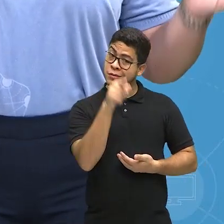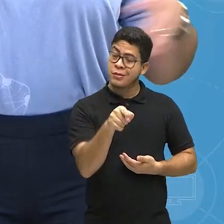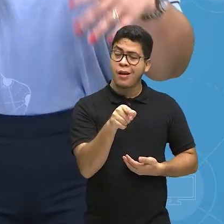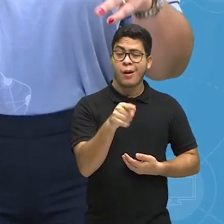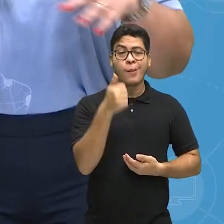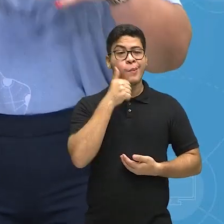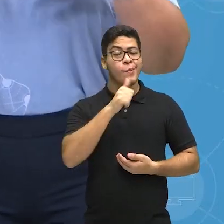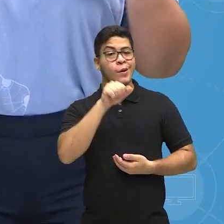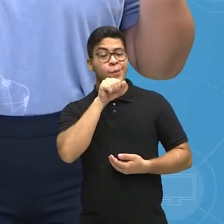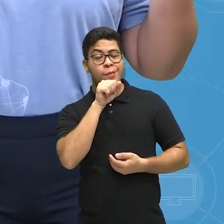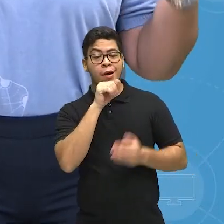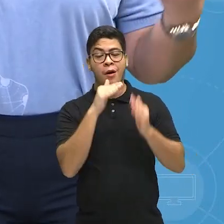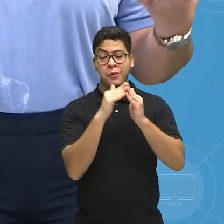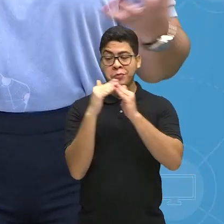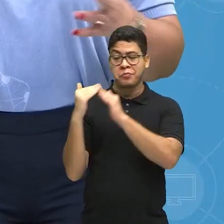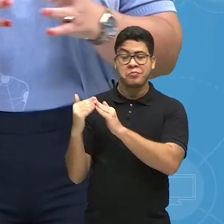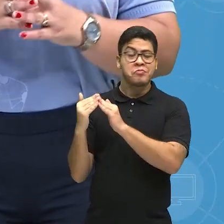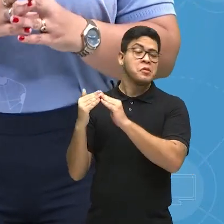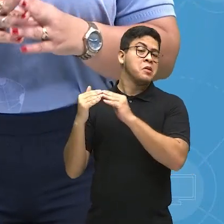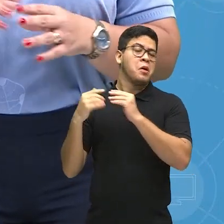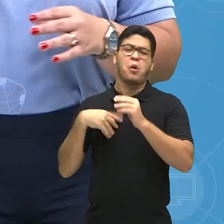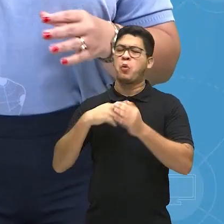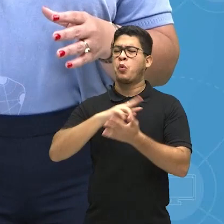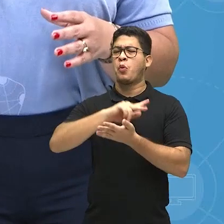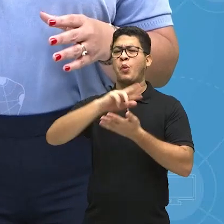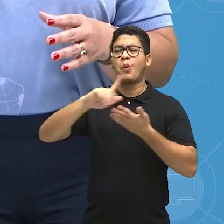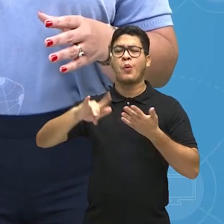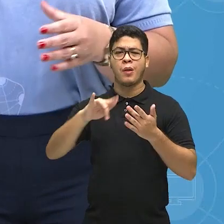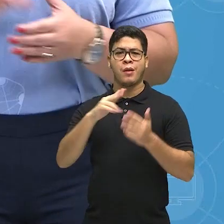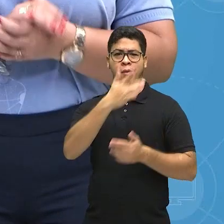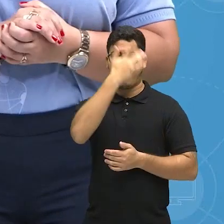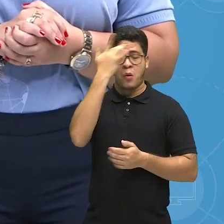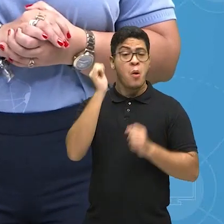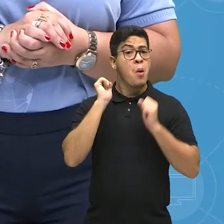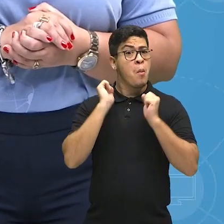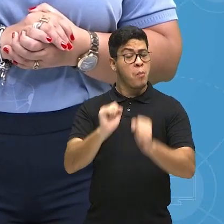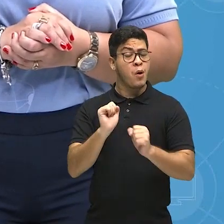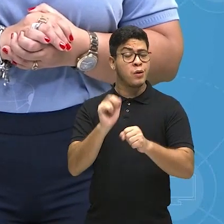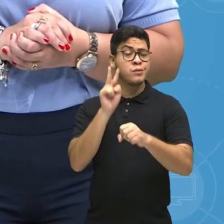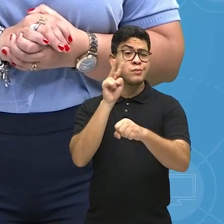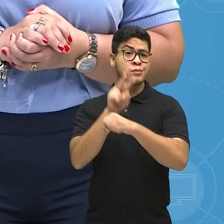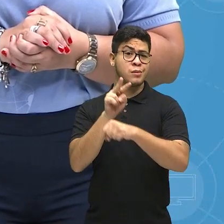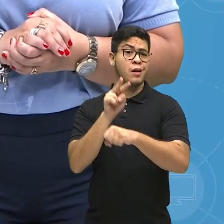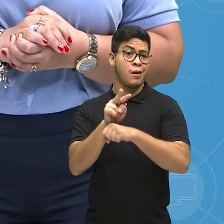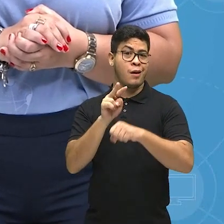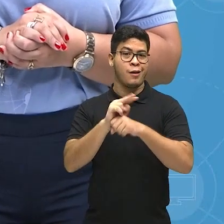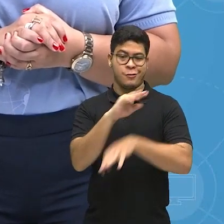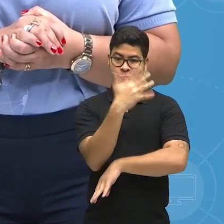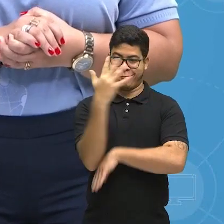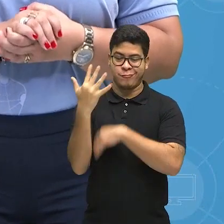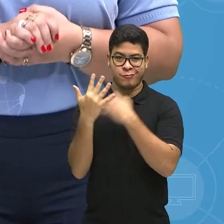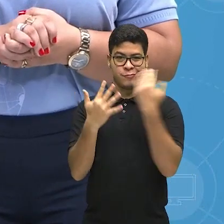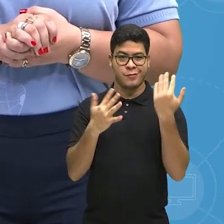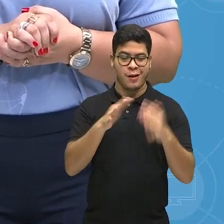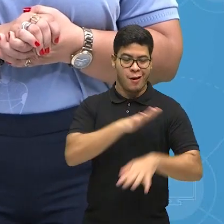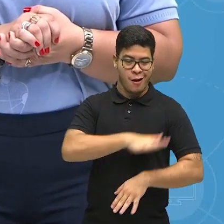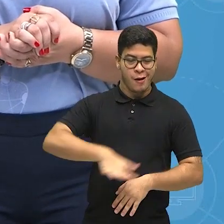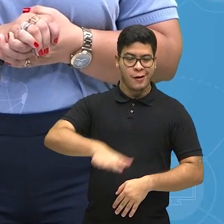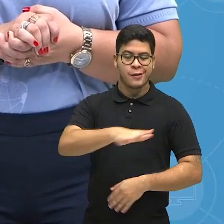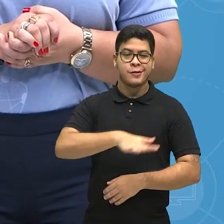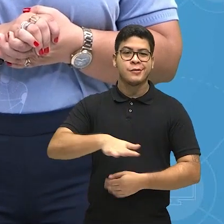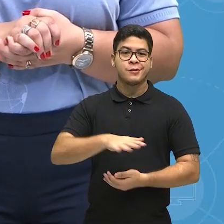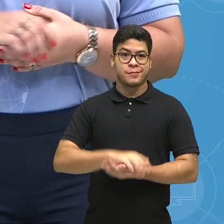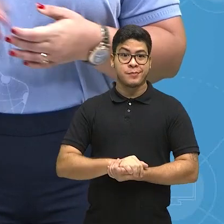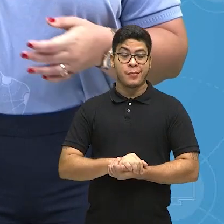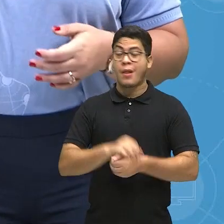mamãe, papai, titia, todo mundo pode ter pequenas atitudes diárias que podem ajudar o nosso meio ambiente. Olha só, a primeira